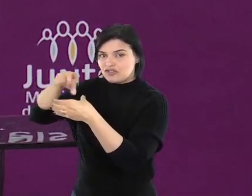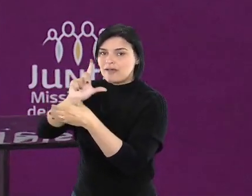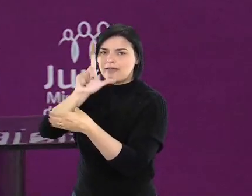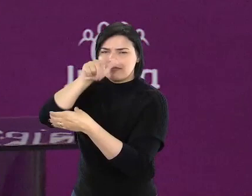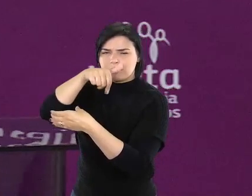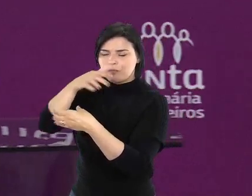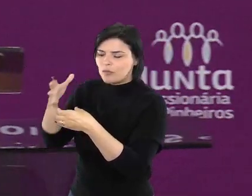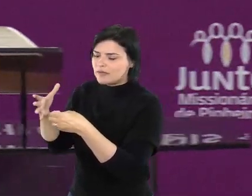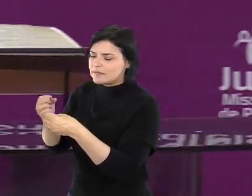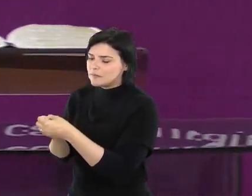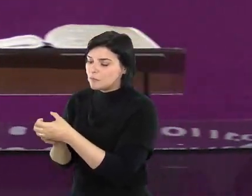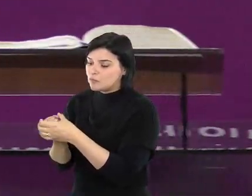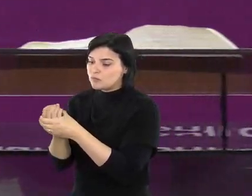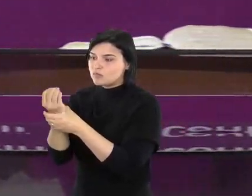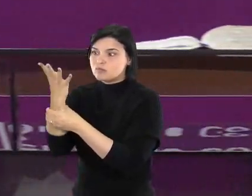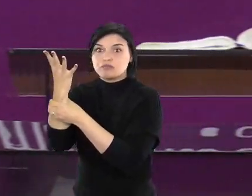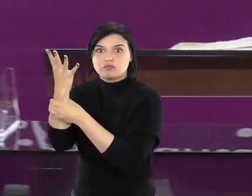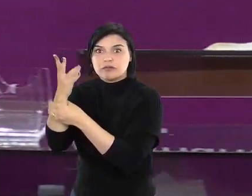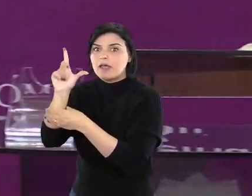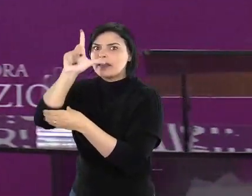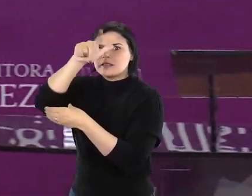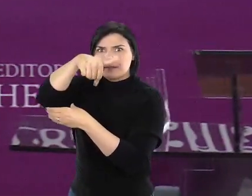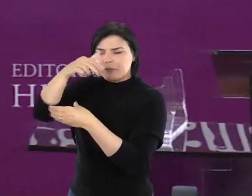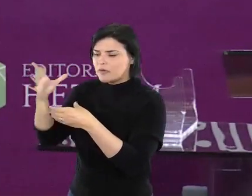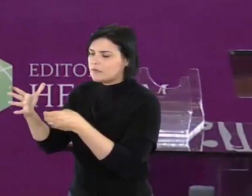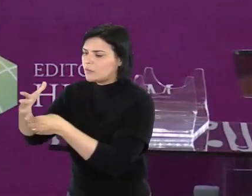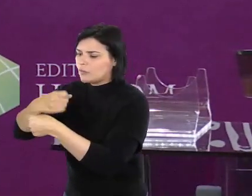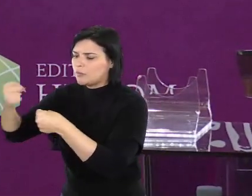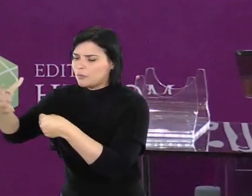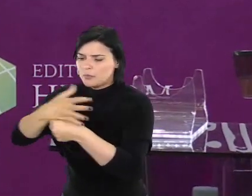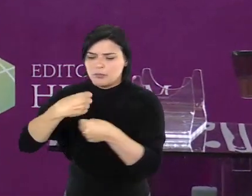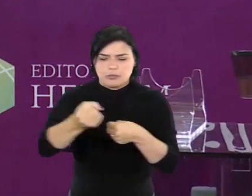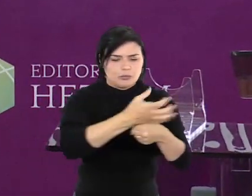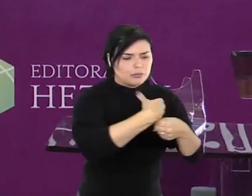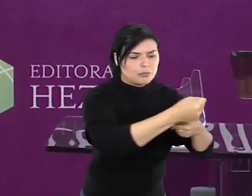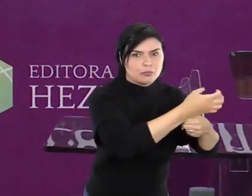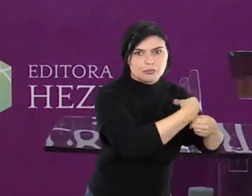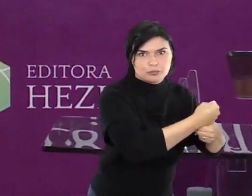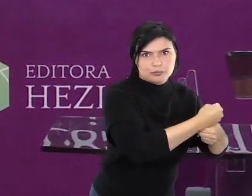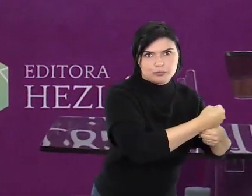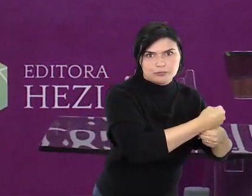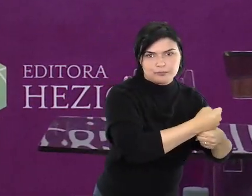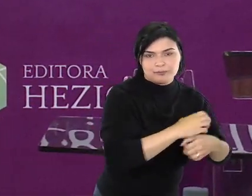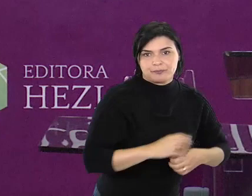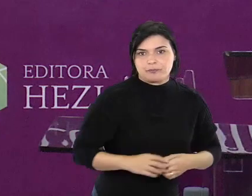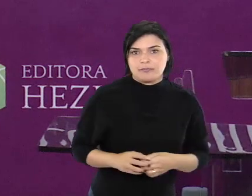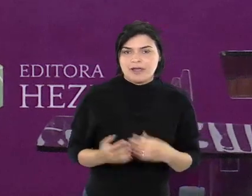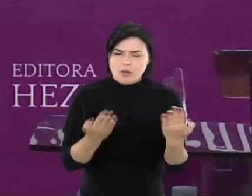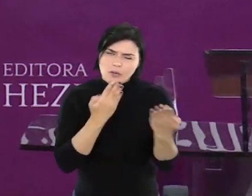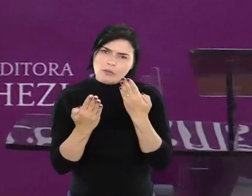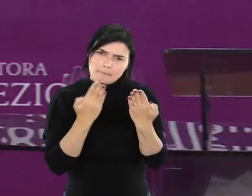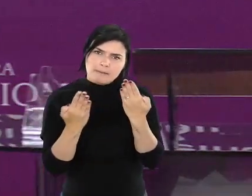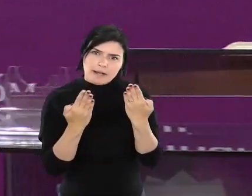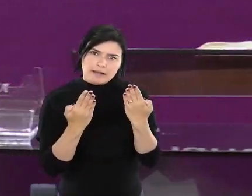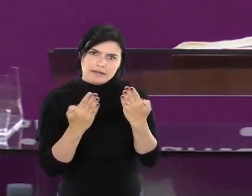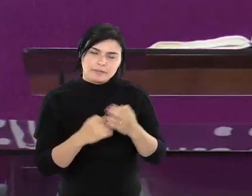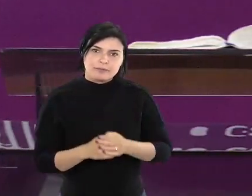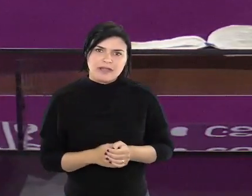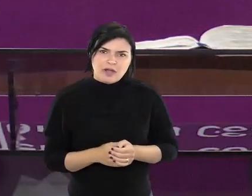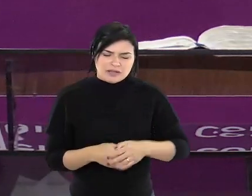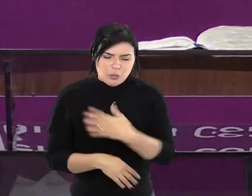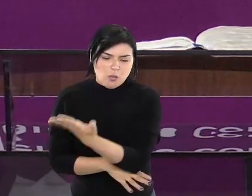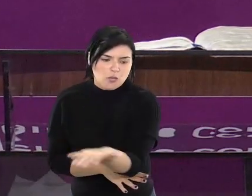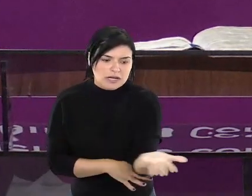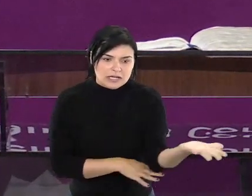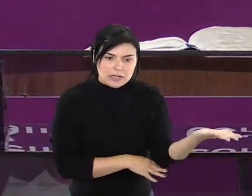ser Pastor se Líder é trabalhar arduamente na roça o campo ministério